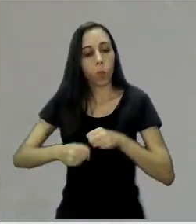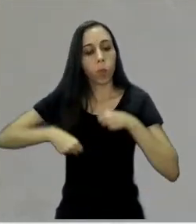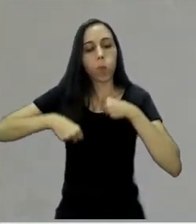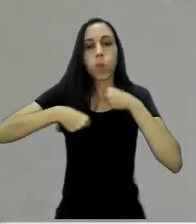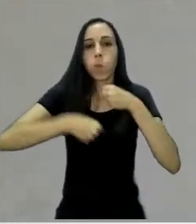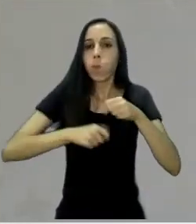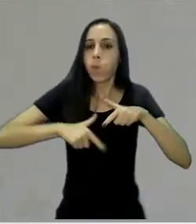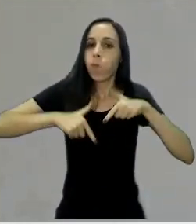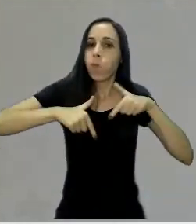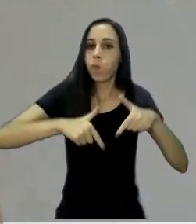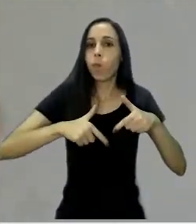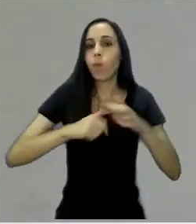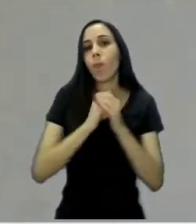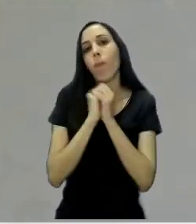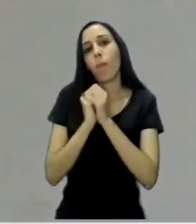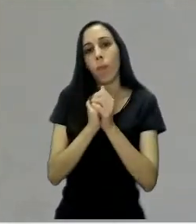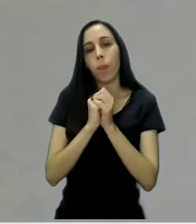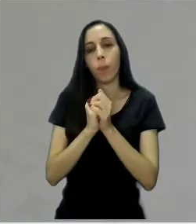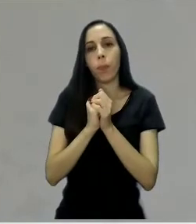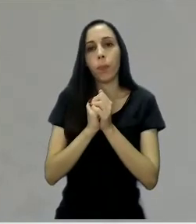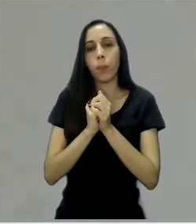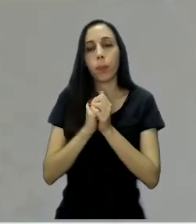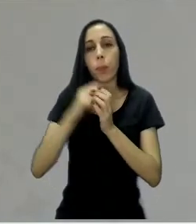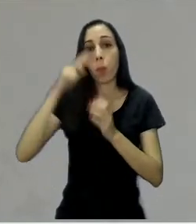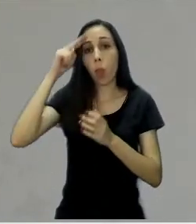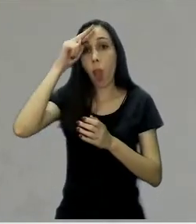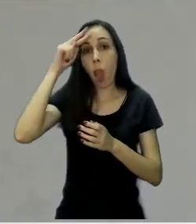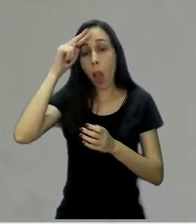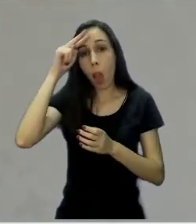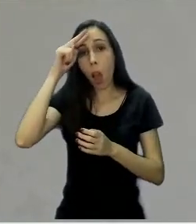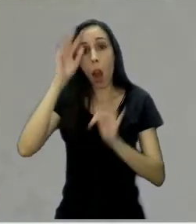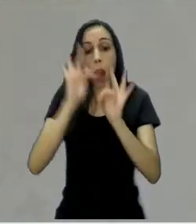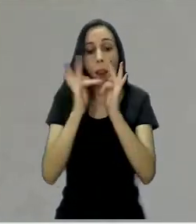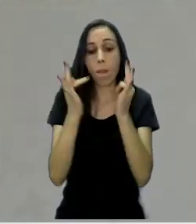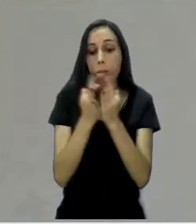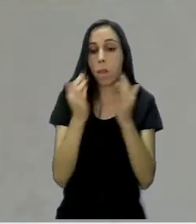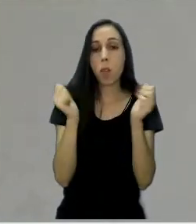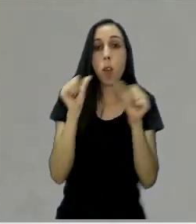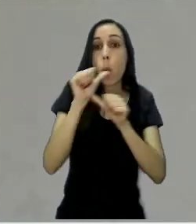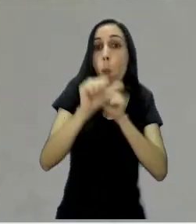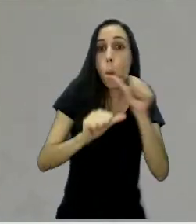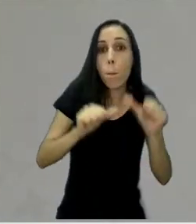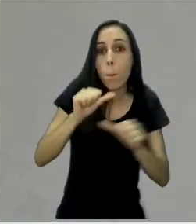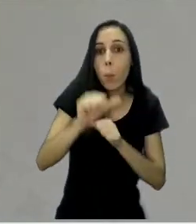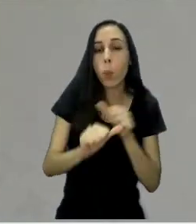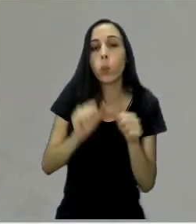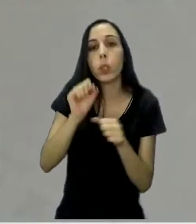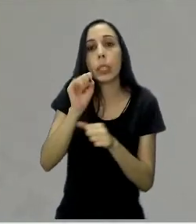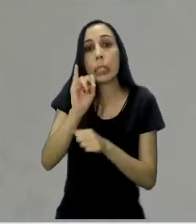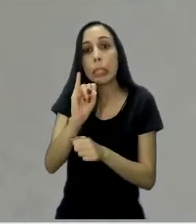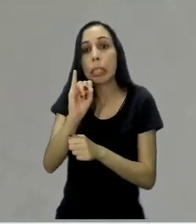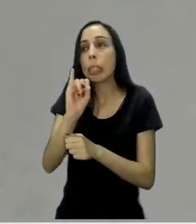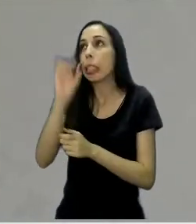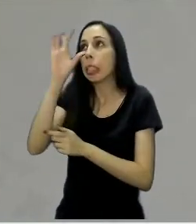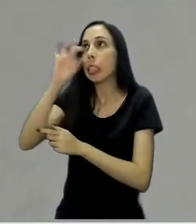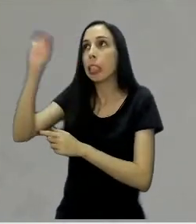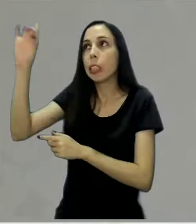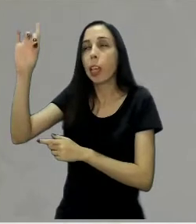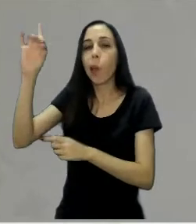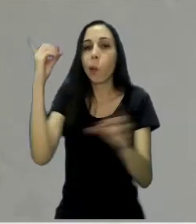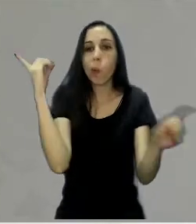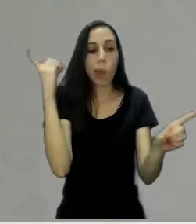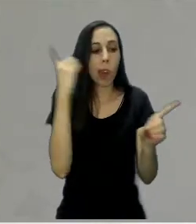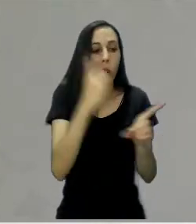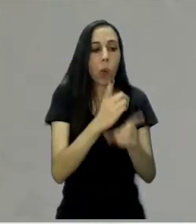nós combatemos na oração. A história de uma família muda quando Deus